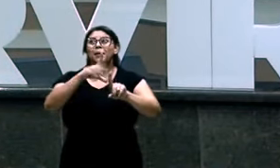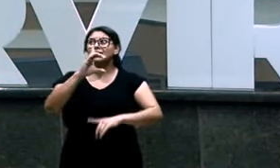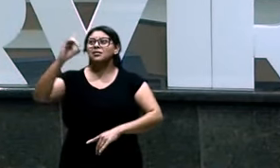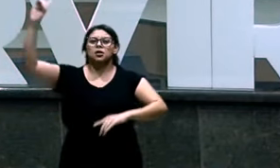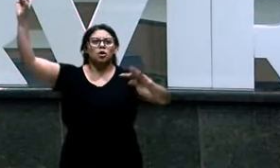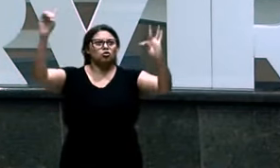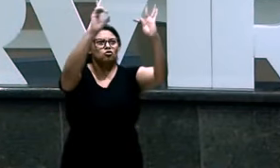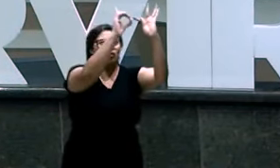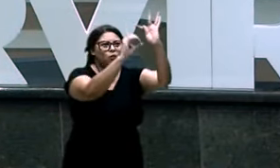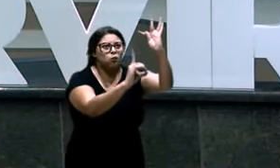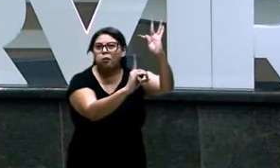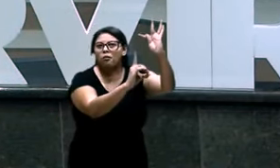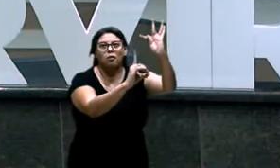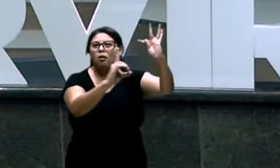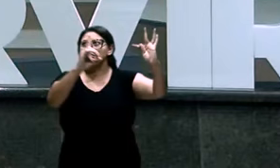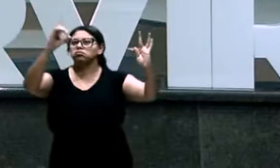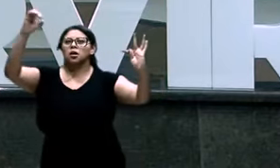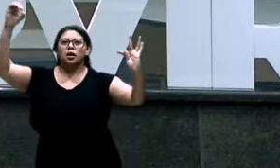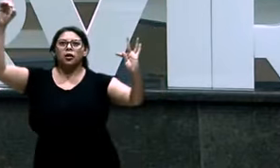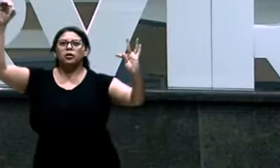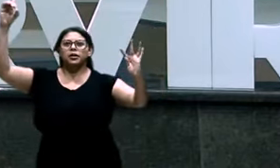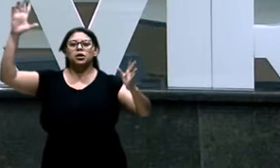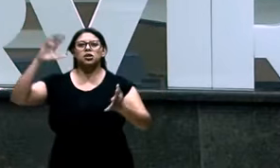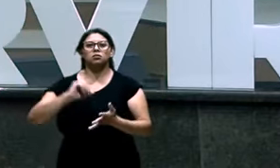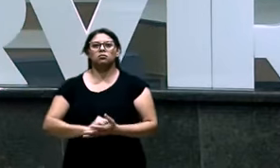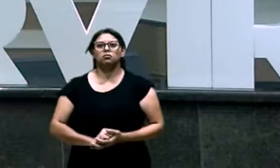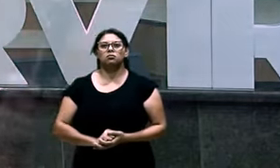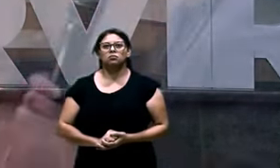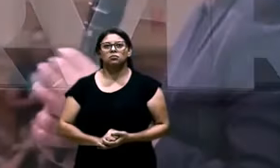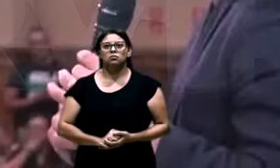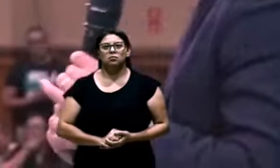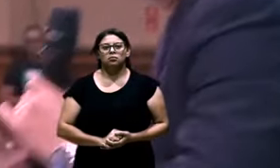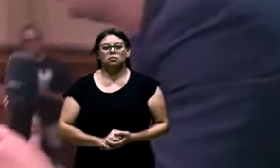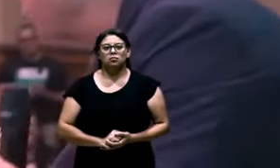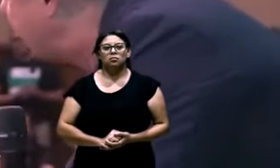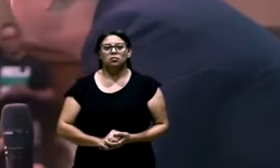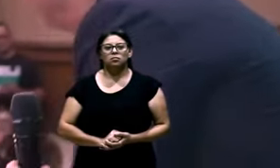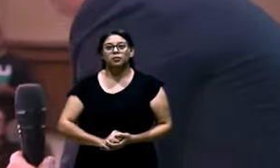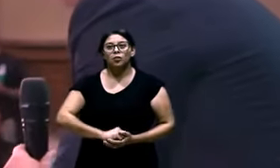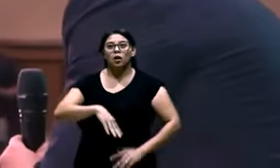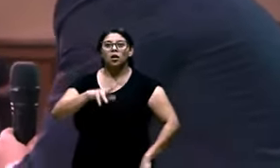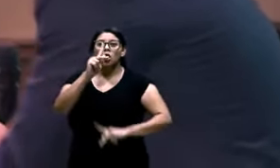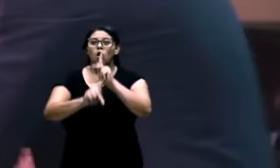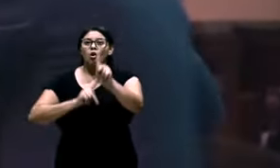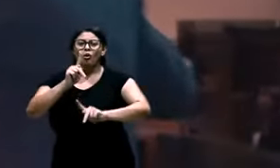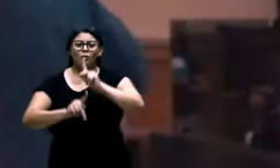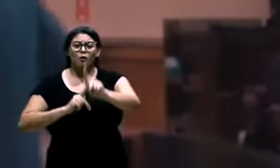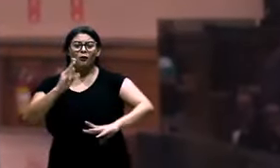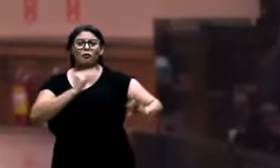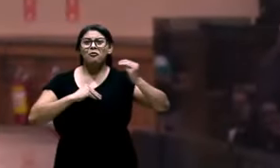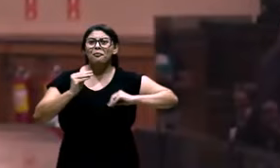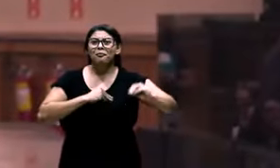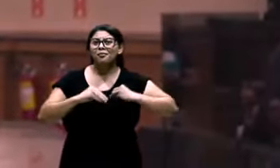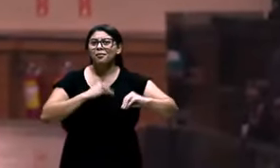babilônico, segundo a profecia de Jeremias, filho de Uquias, o sacerdote da terra de Ananote. Depois dos 70 anos, os judeus vão